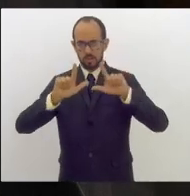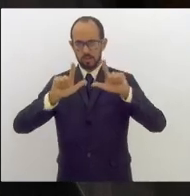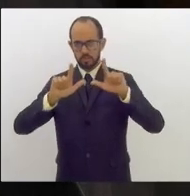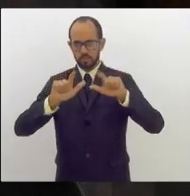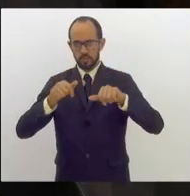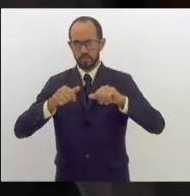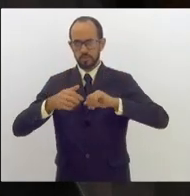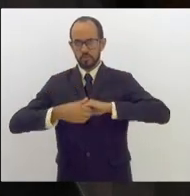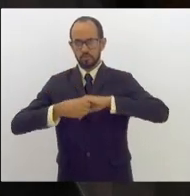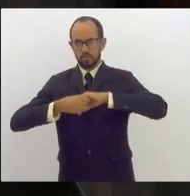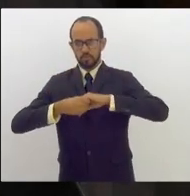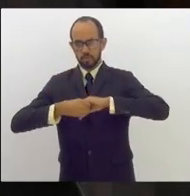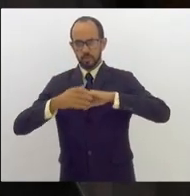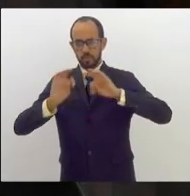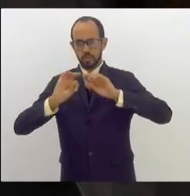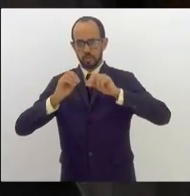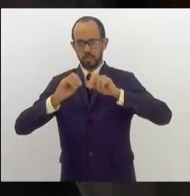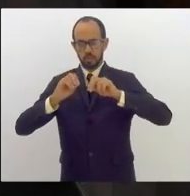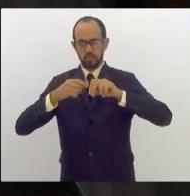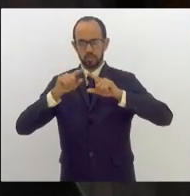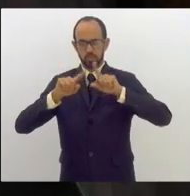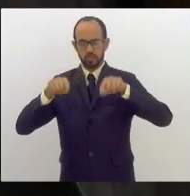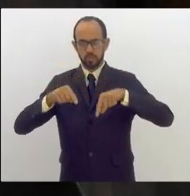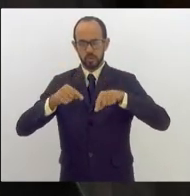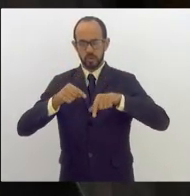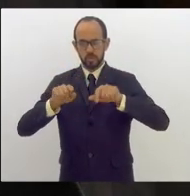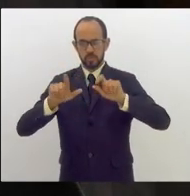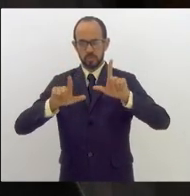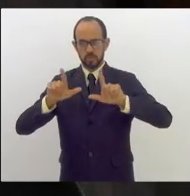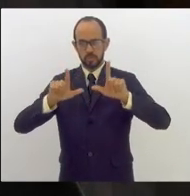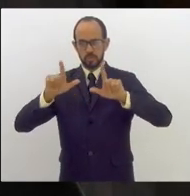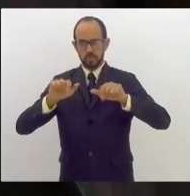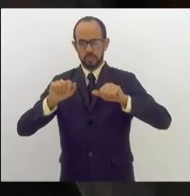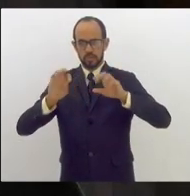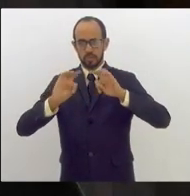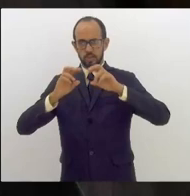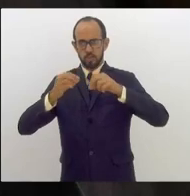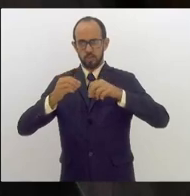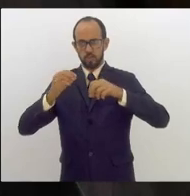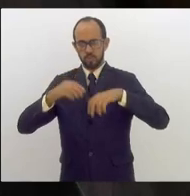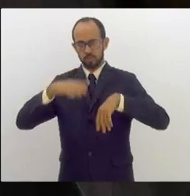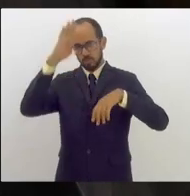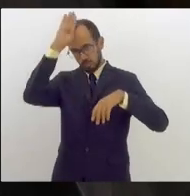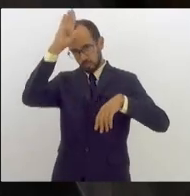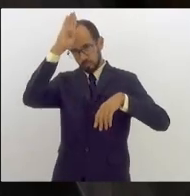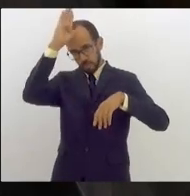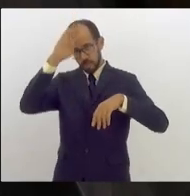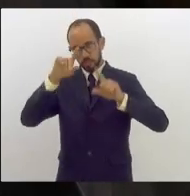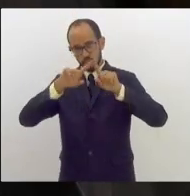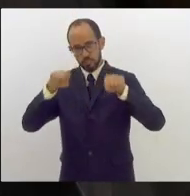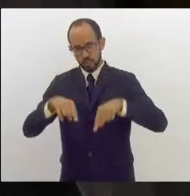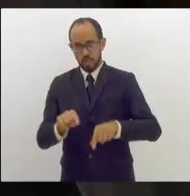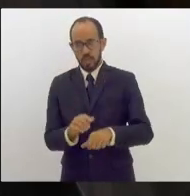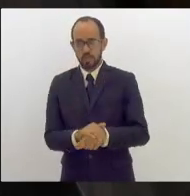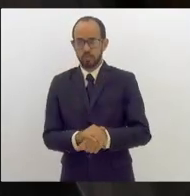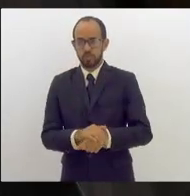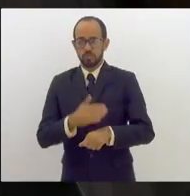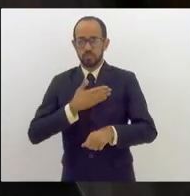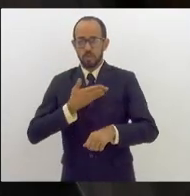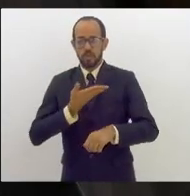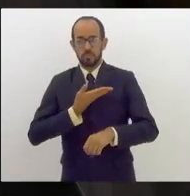servidores da TV alerj todos servidores da casa aos bombeiros cumprimentar o meu